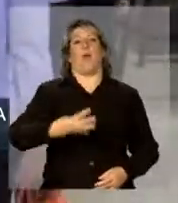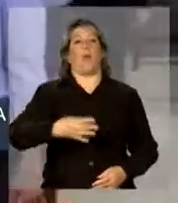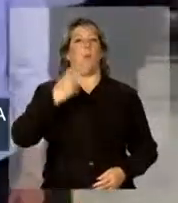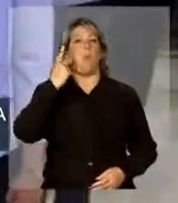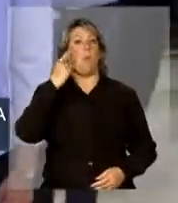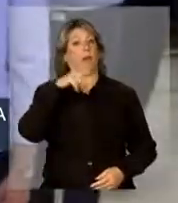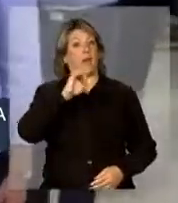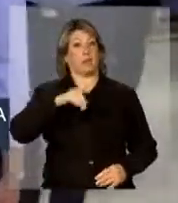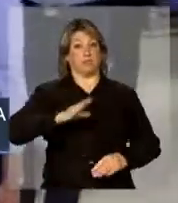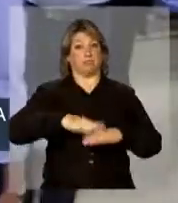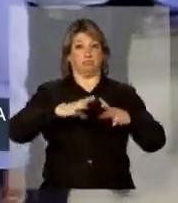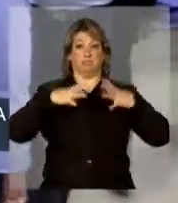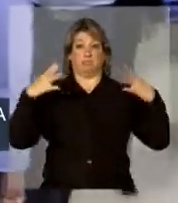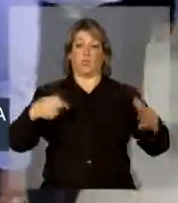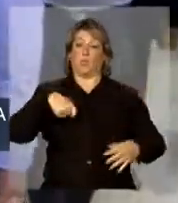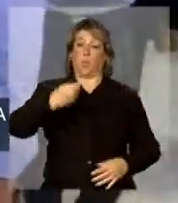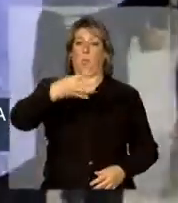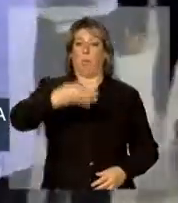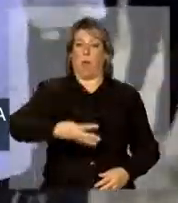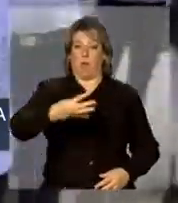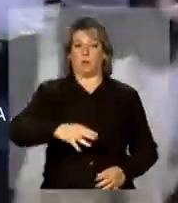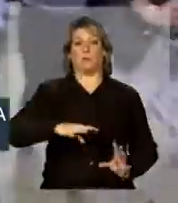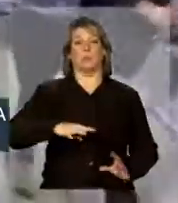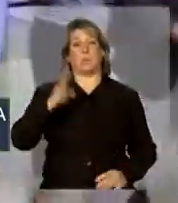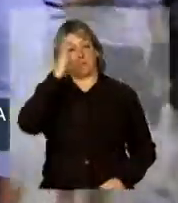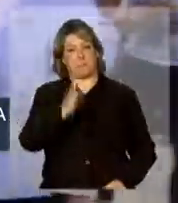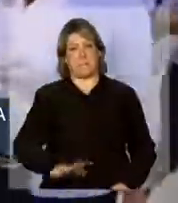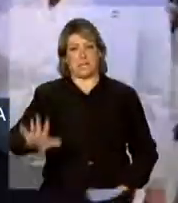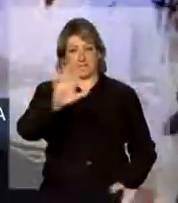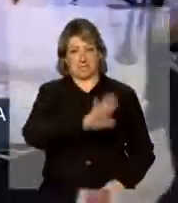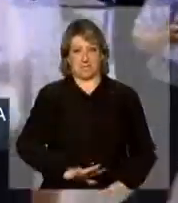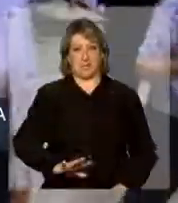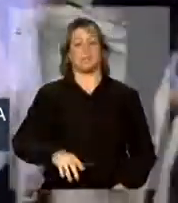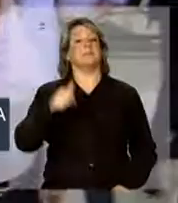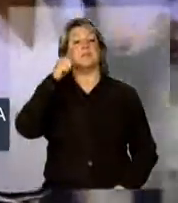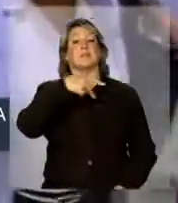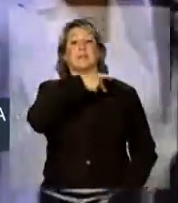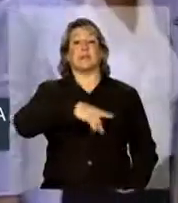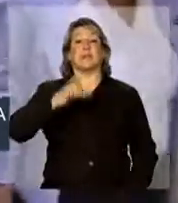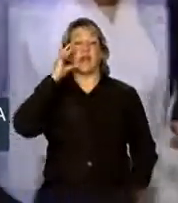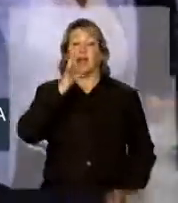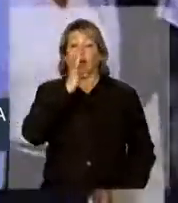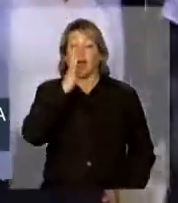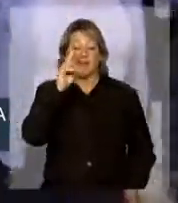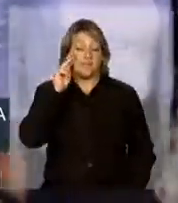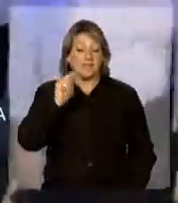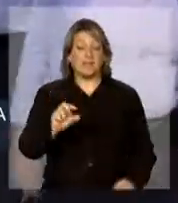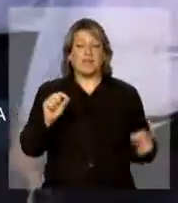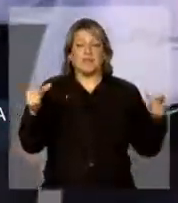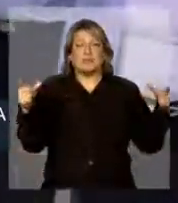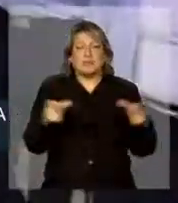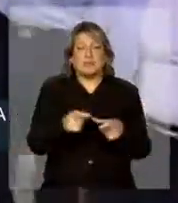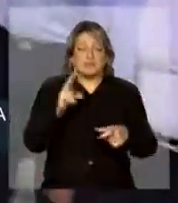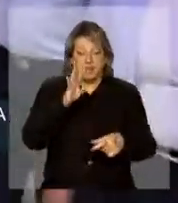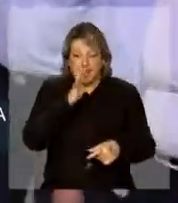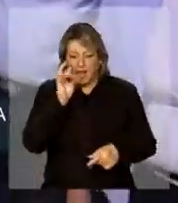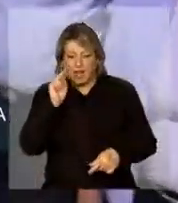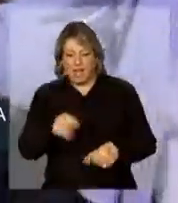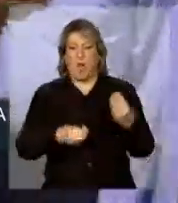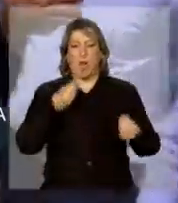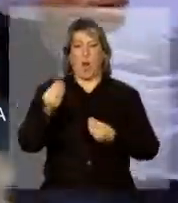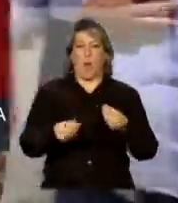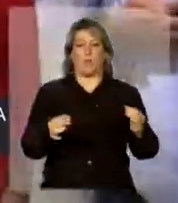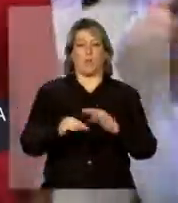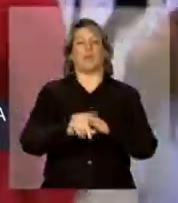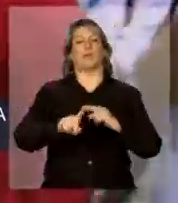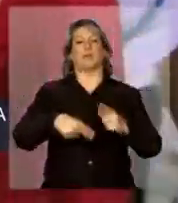o presidente de uma viu ali a maquete do projeto original do Castelão Agora continua visita ao